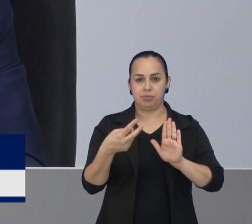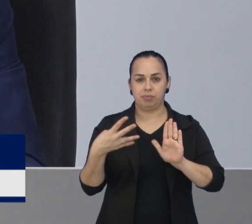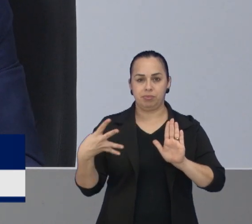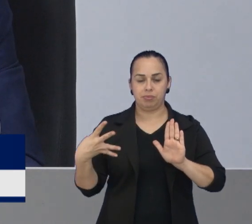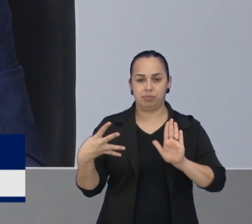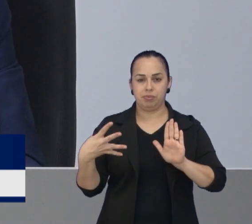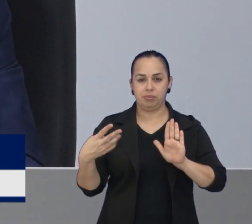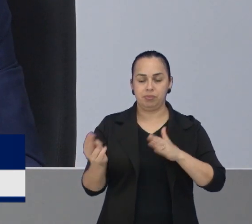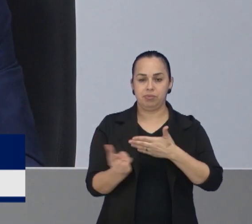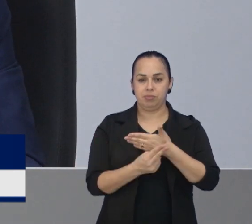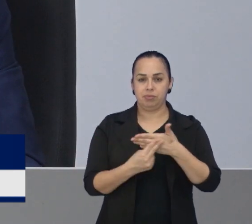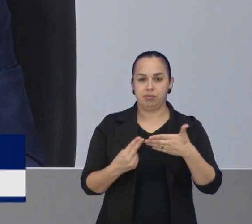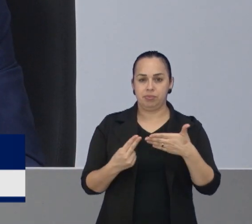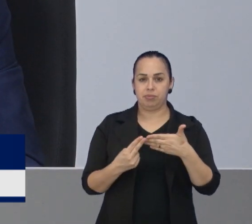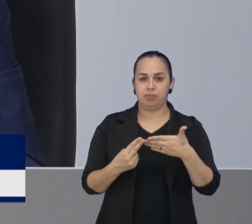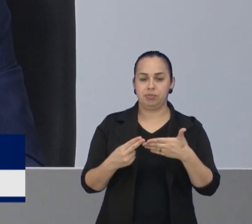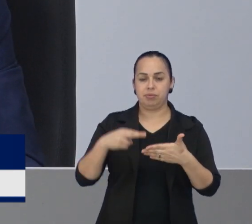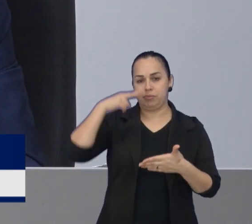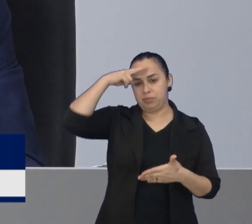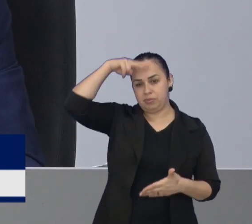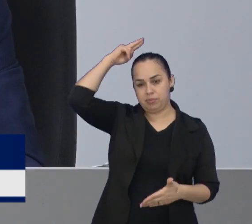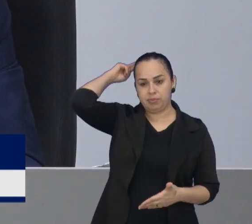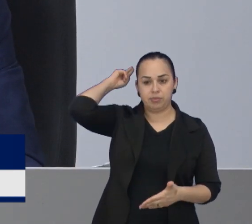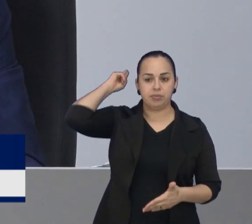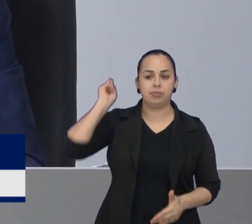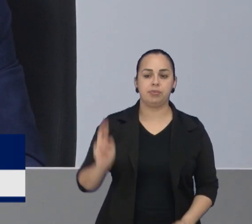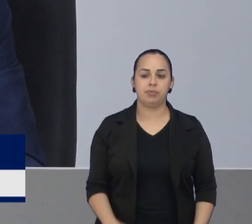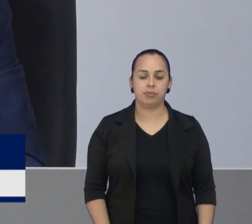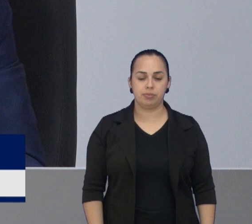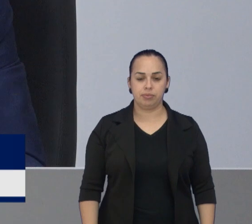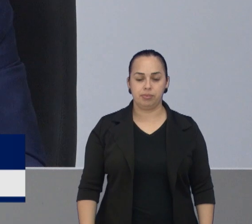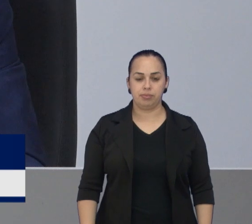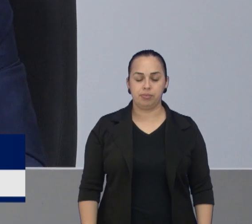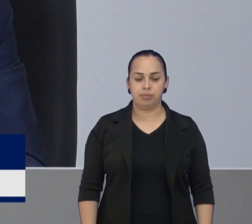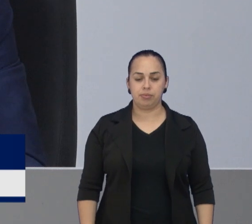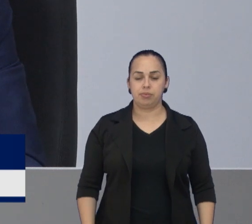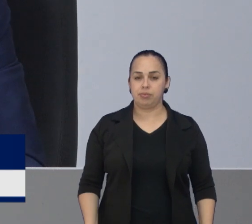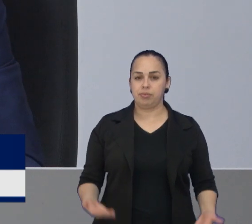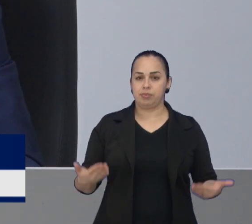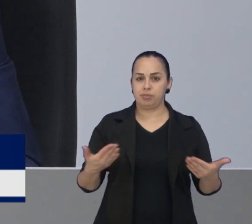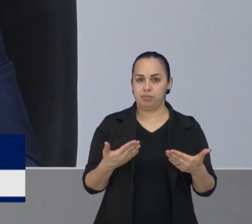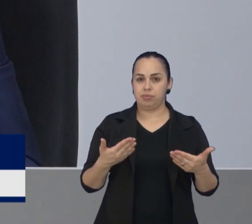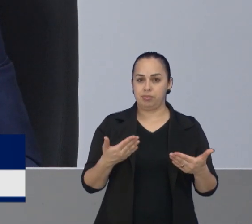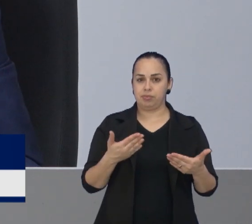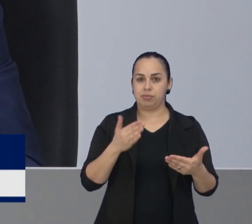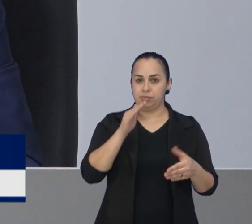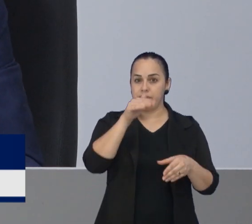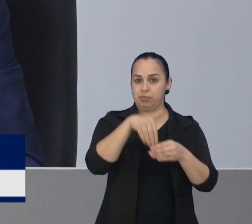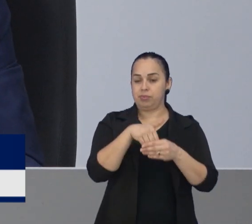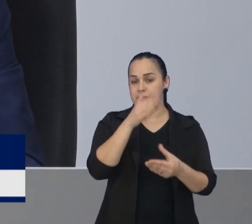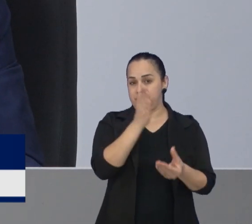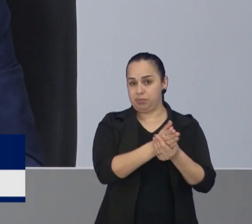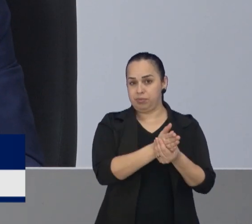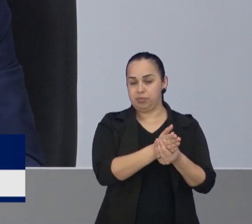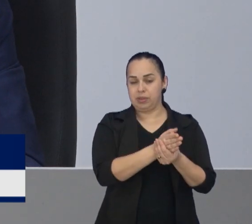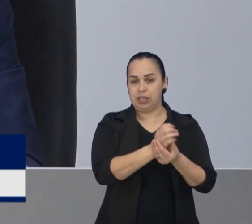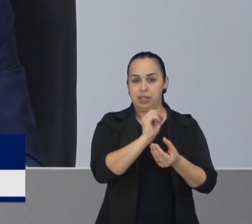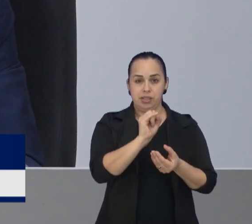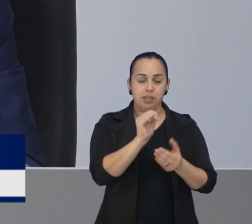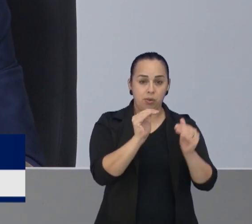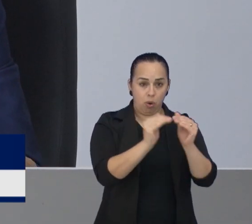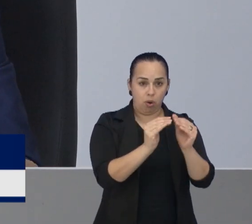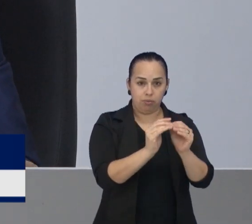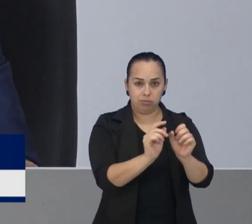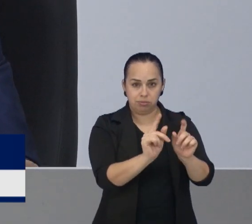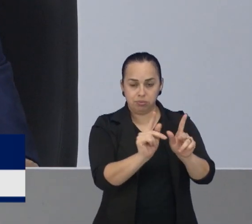18/2024, autoria do vereador Robertinho da Padaria. Em votação, o processo. Vereadores favoráveis